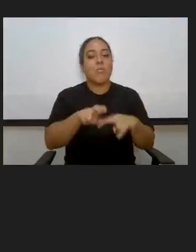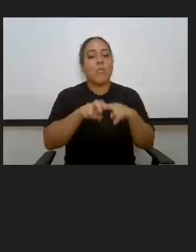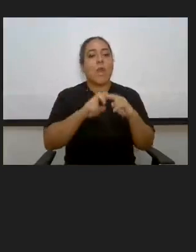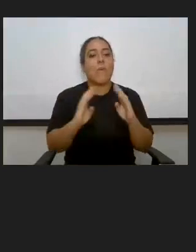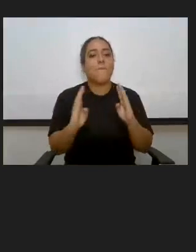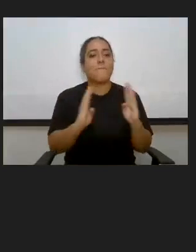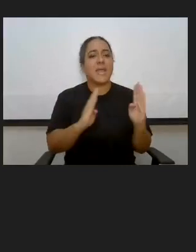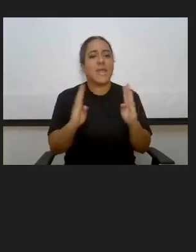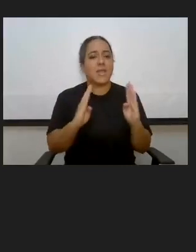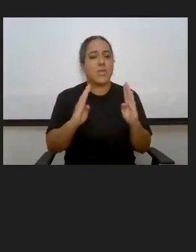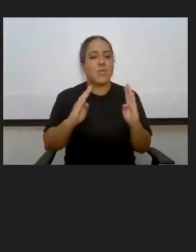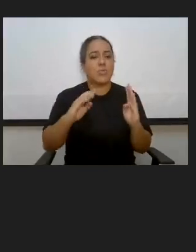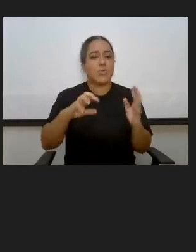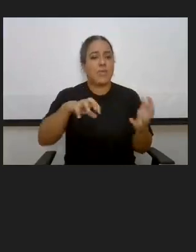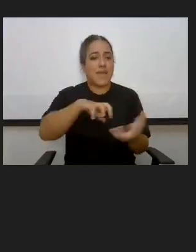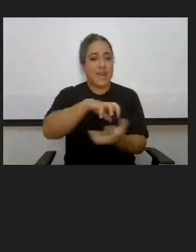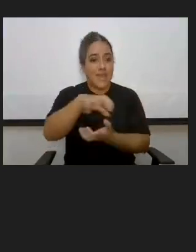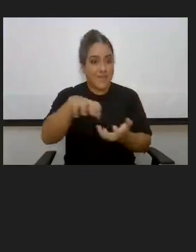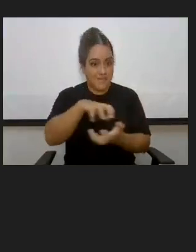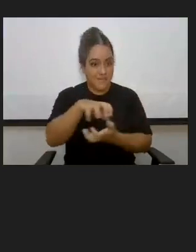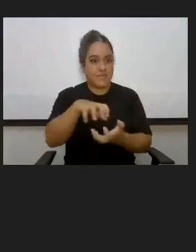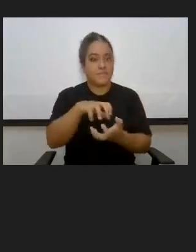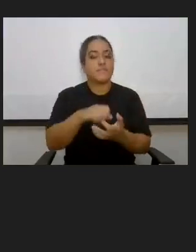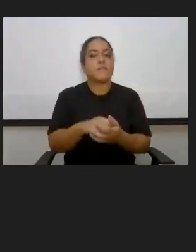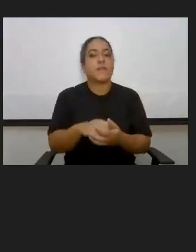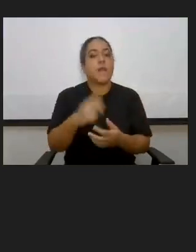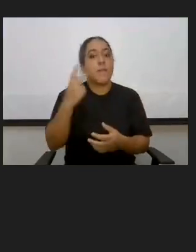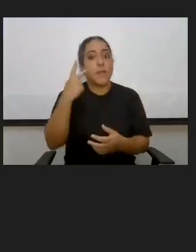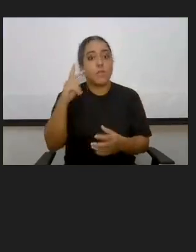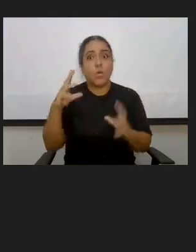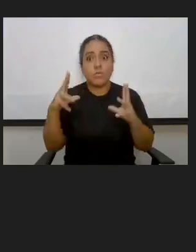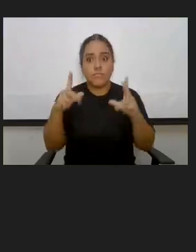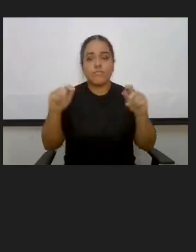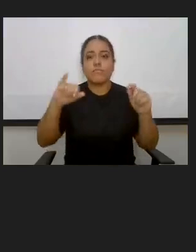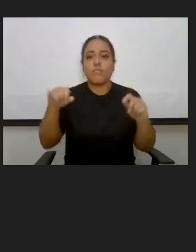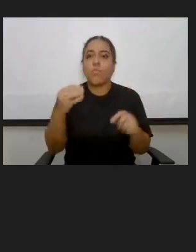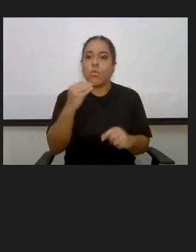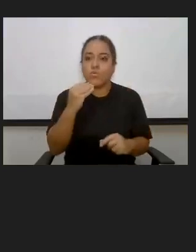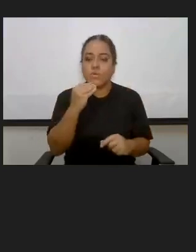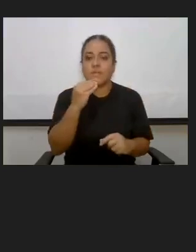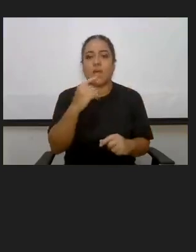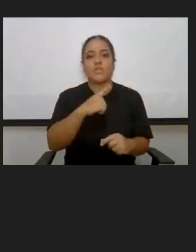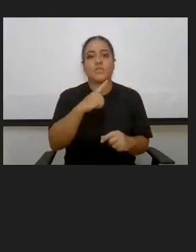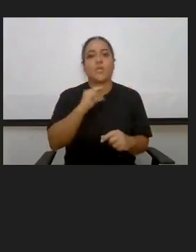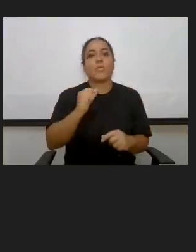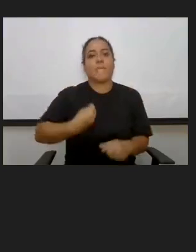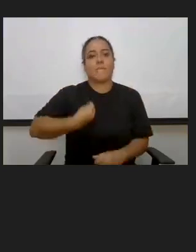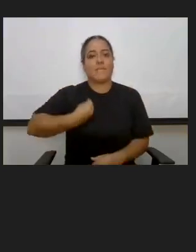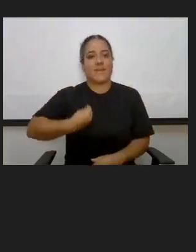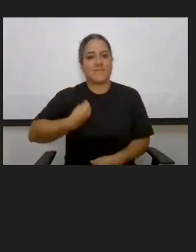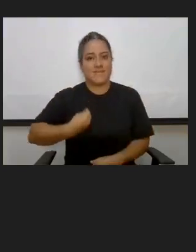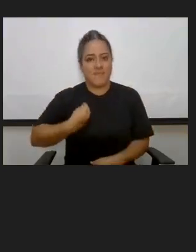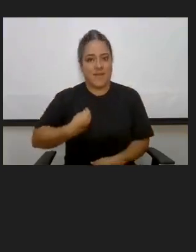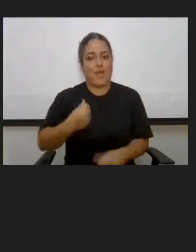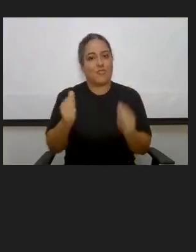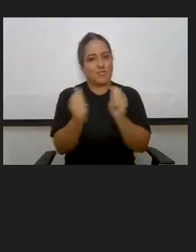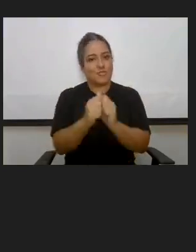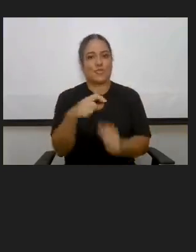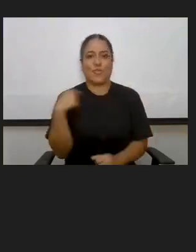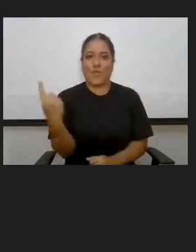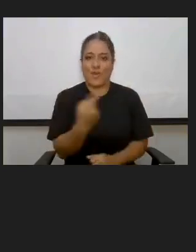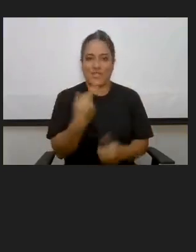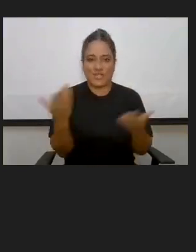gente viveu de greve na instituição, e para que todos pudessem ter a oportunidade de participar, de estar conosco